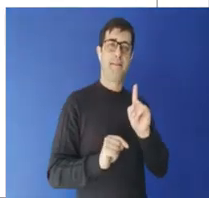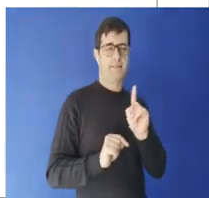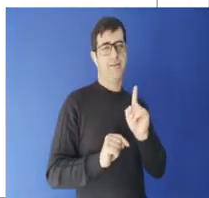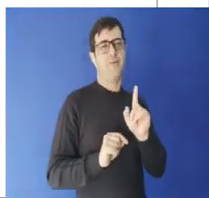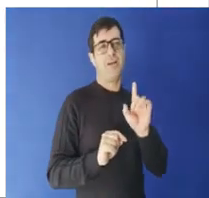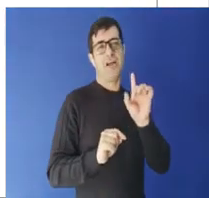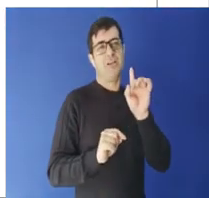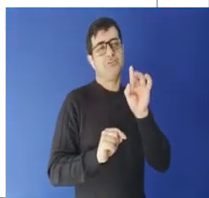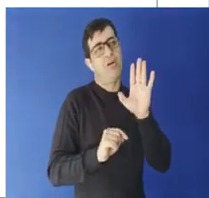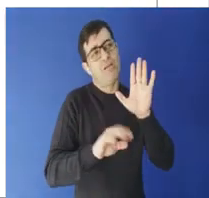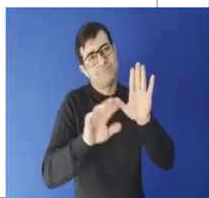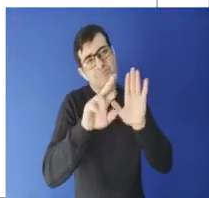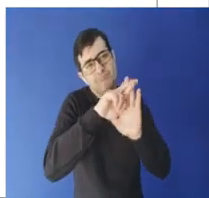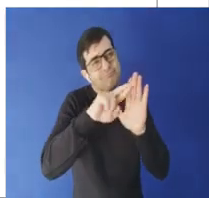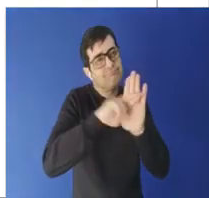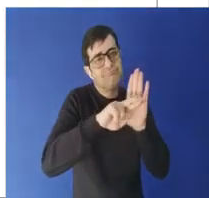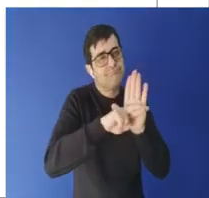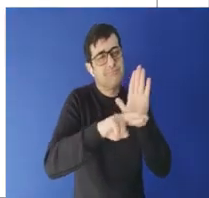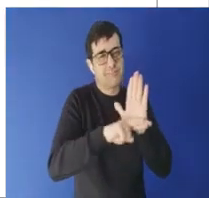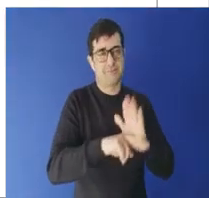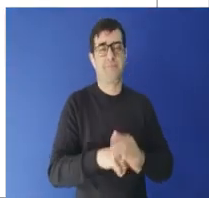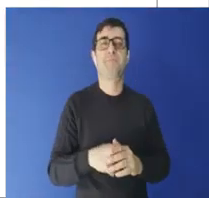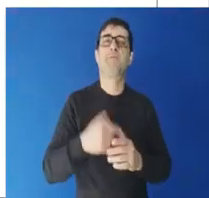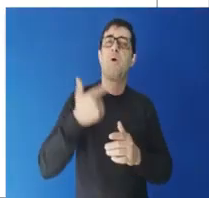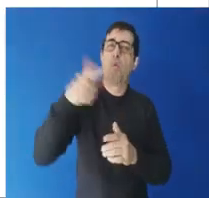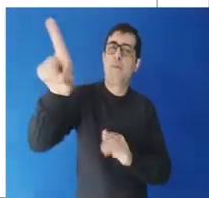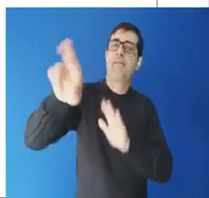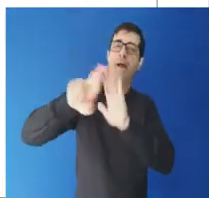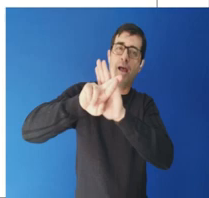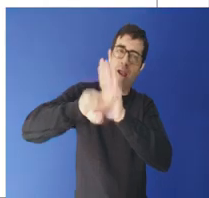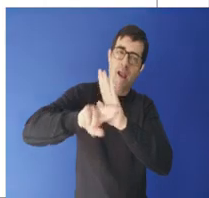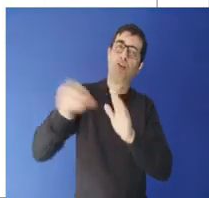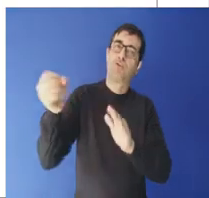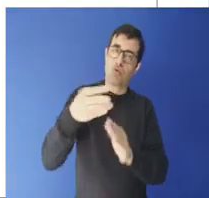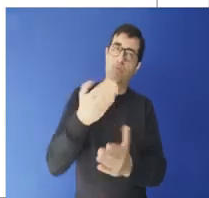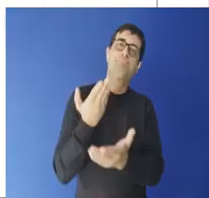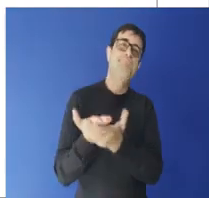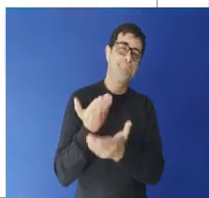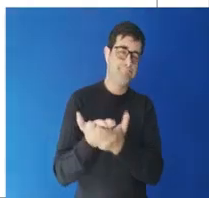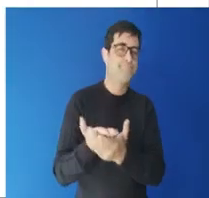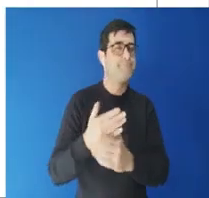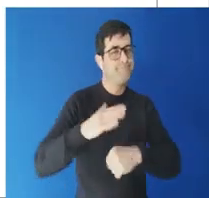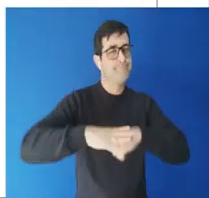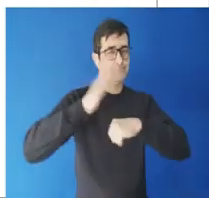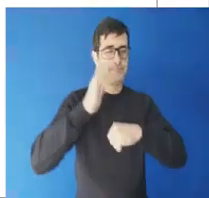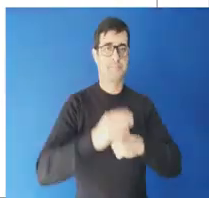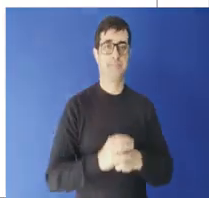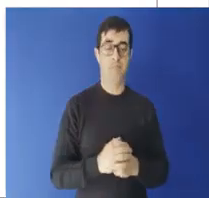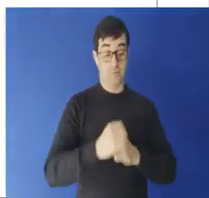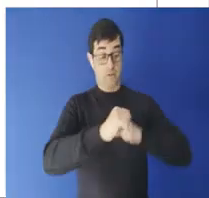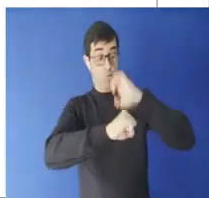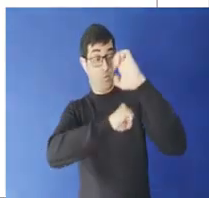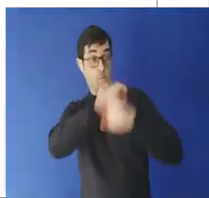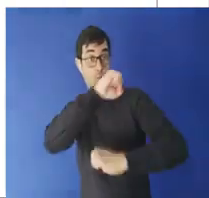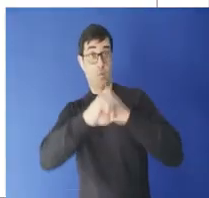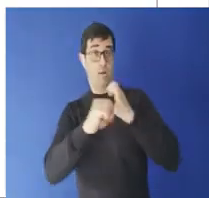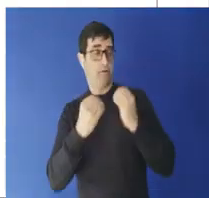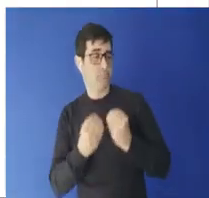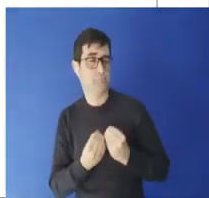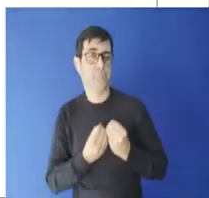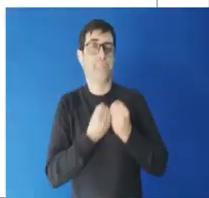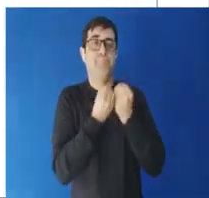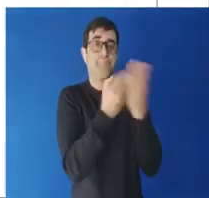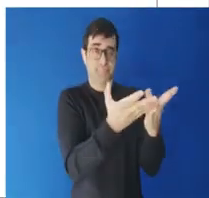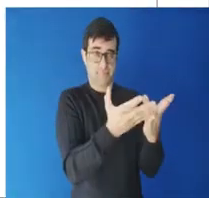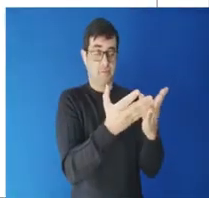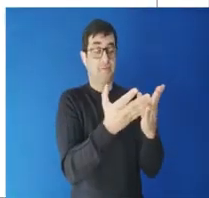apenas alguma regra. Existem algumas outras que a gente vai ver. Então, ao momento que eles doam esses elétrons, eles